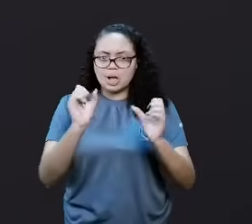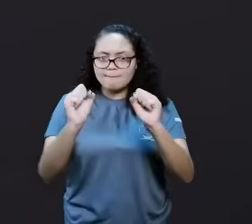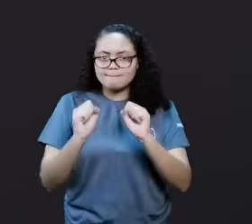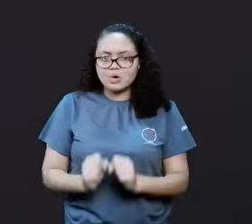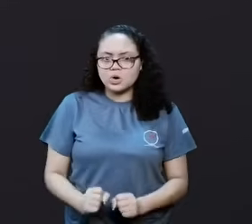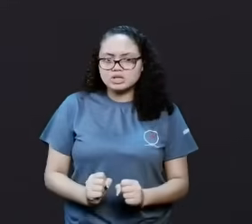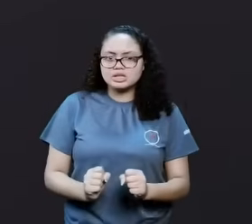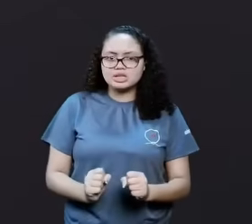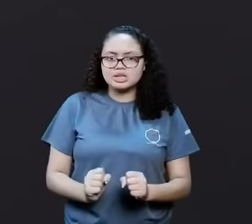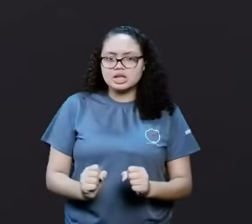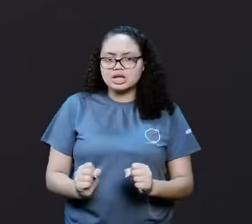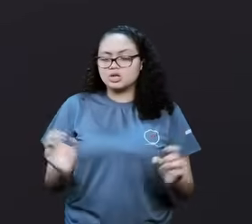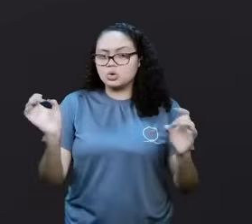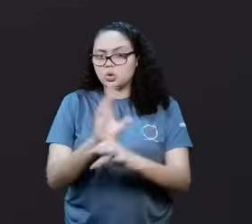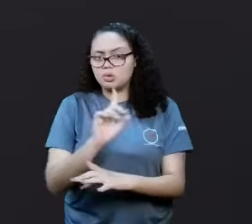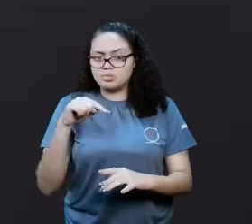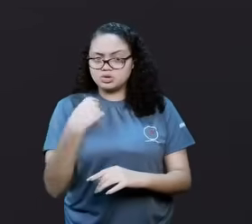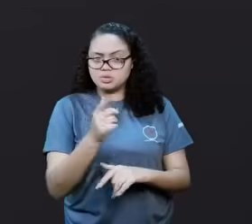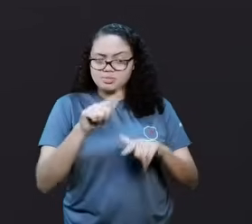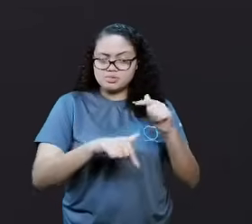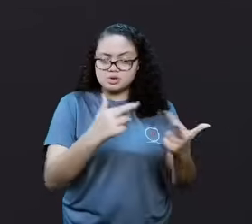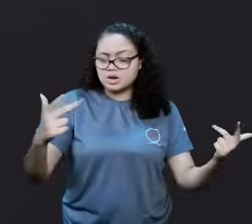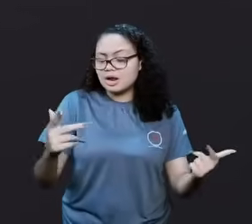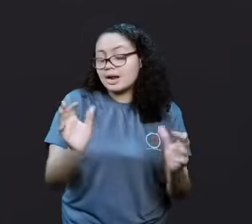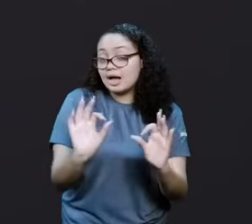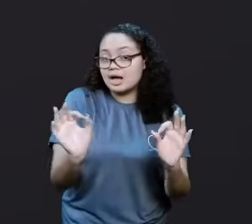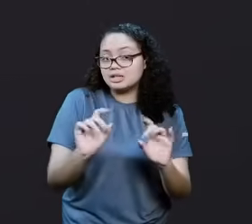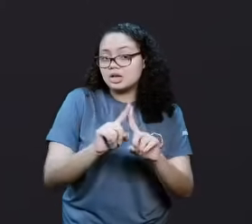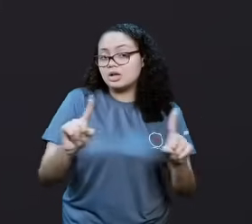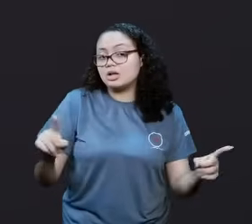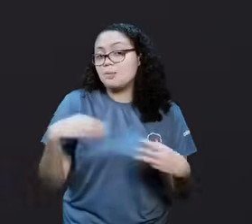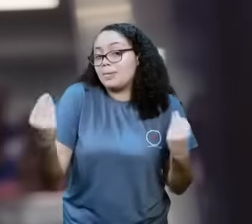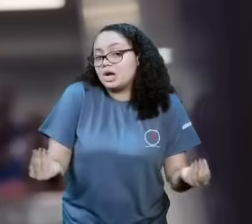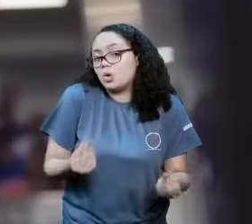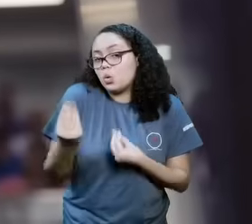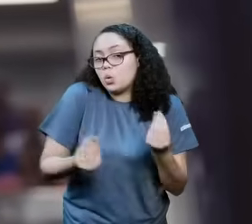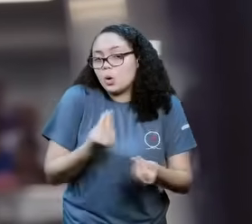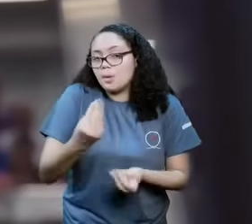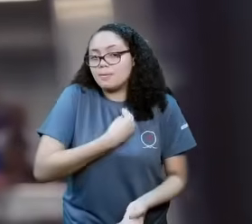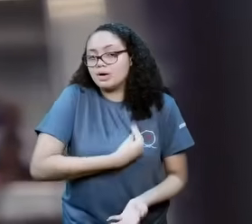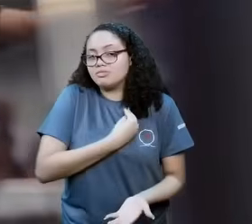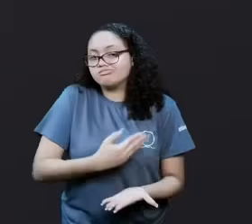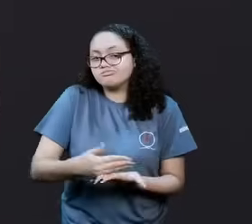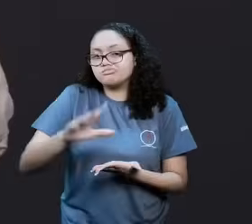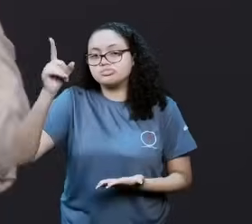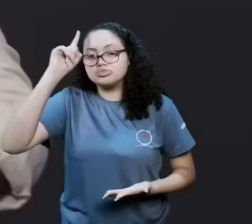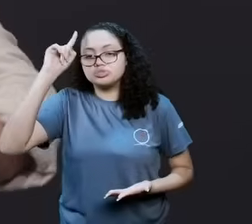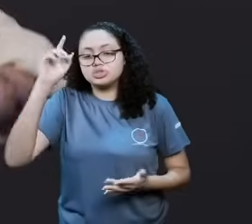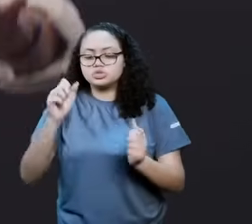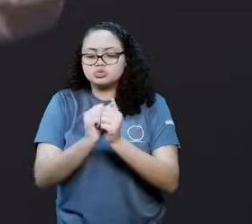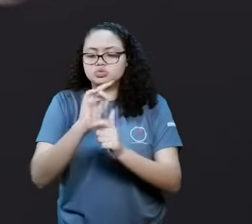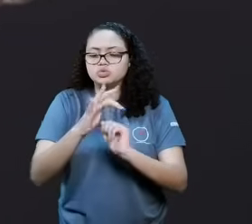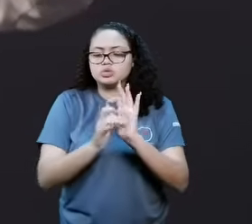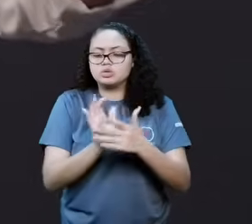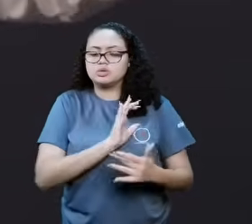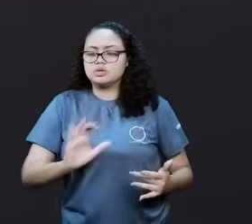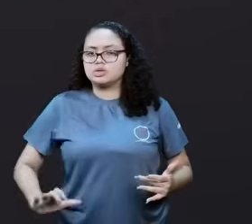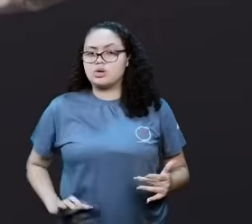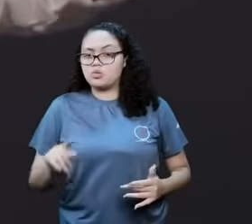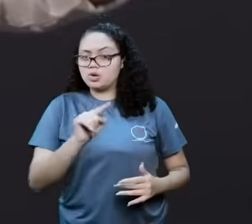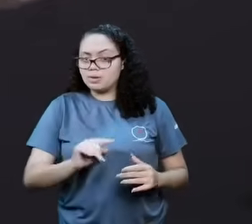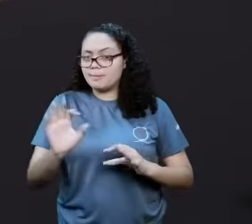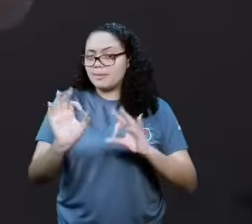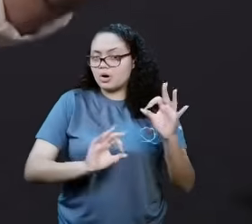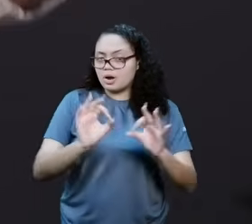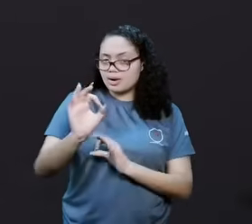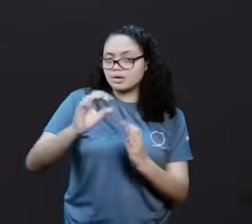poder definitivo sobre a matéria. Então, como é que a gente começa a viver a nossa vida e o nosso dia a dia com Cristo? Você tem que organizar sua vida,